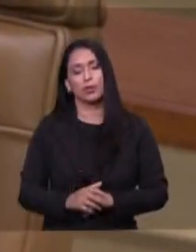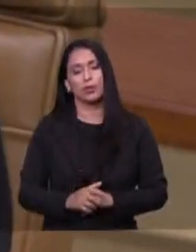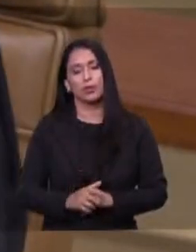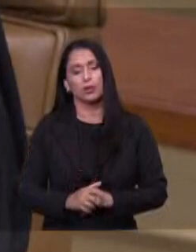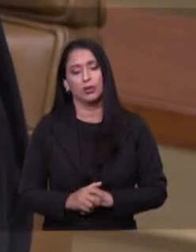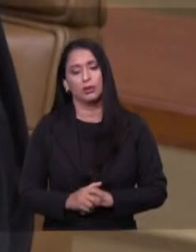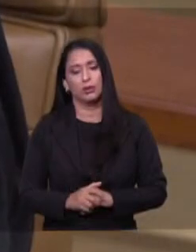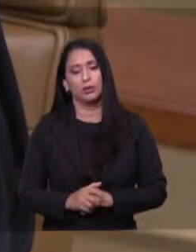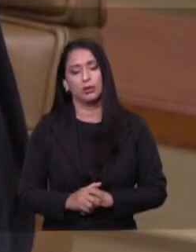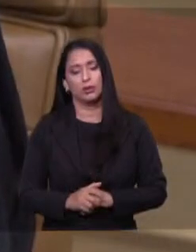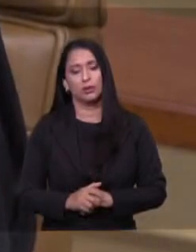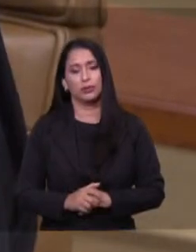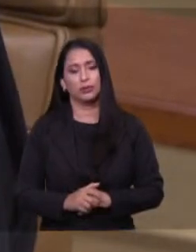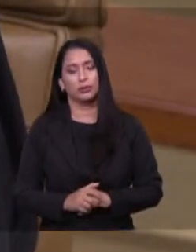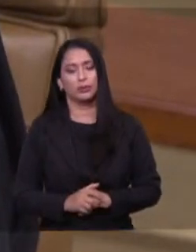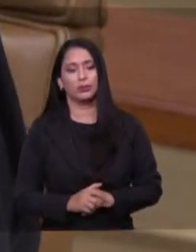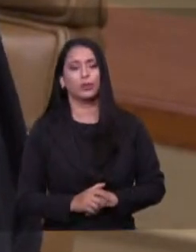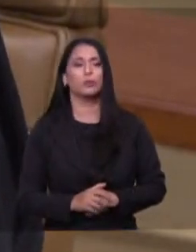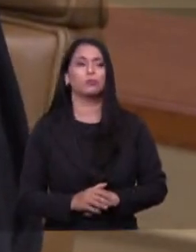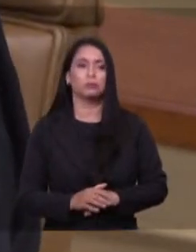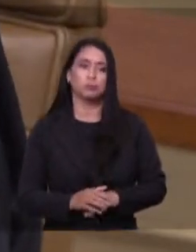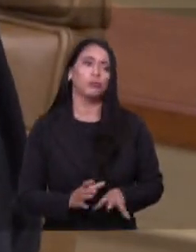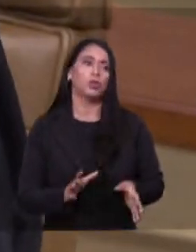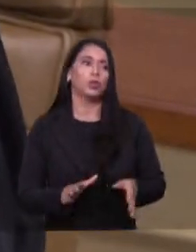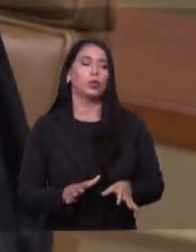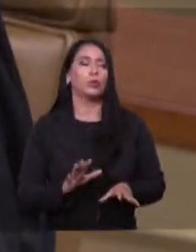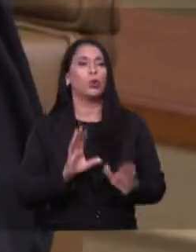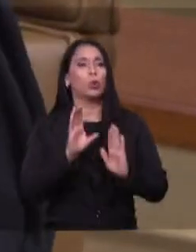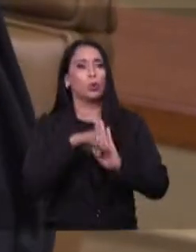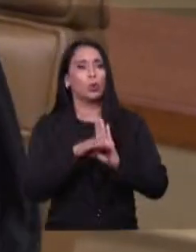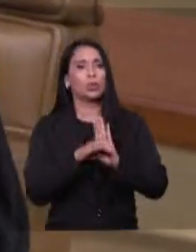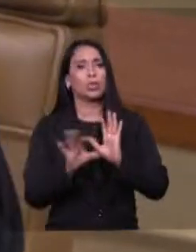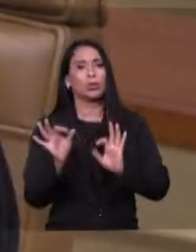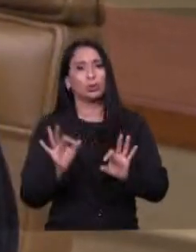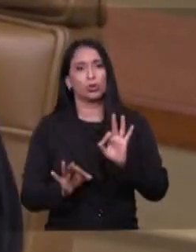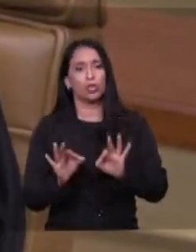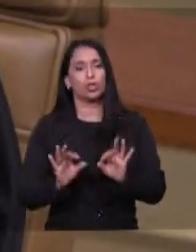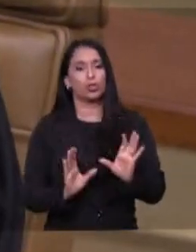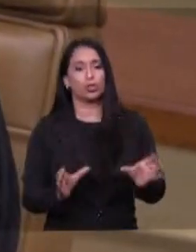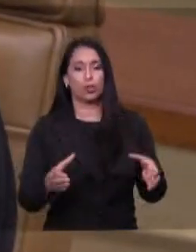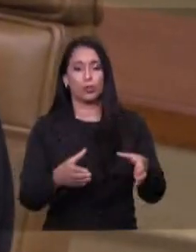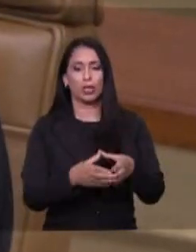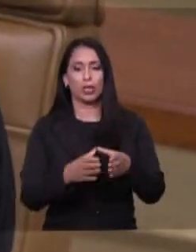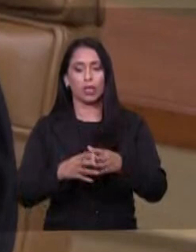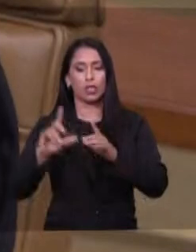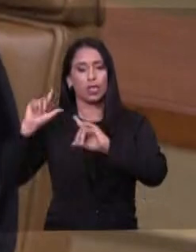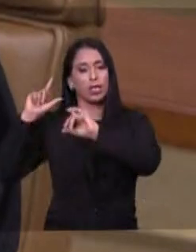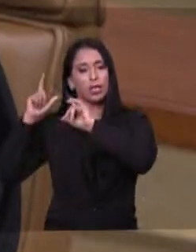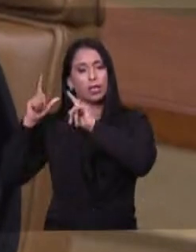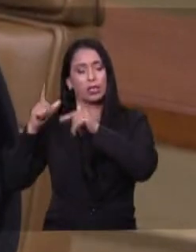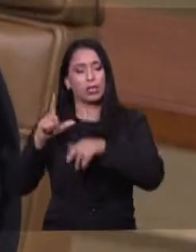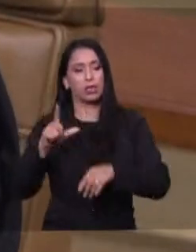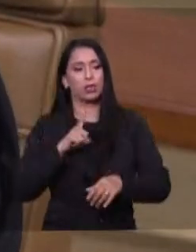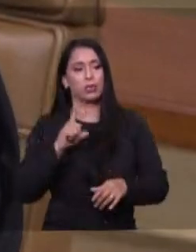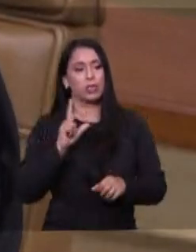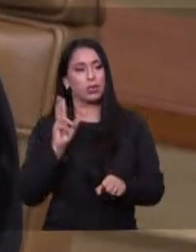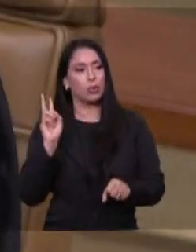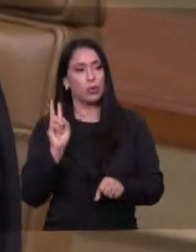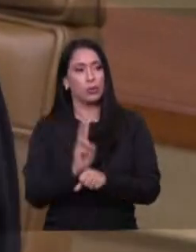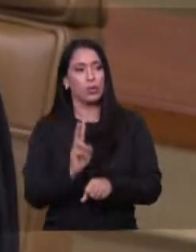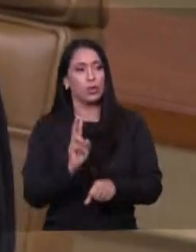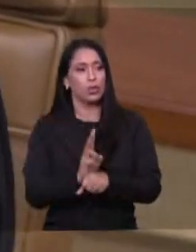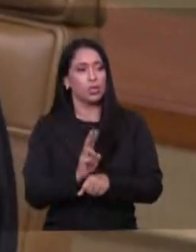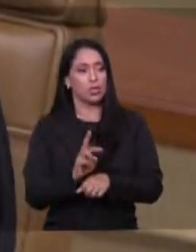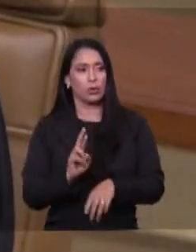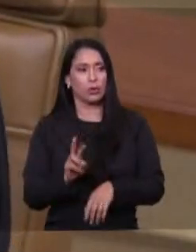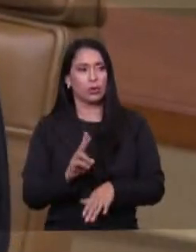a própria conceituação jurídica de comunidade tradicional, devem ter uma proteção semelhante e uma proteção que não